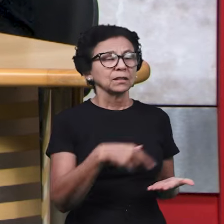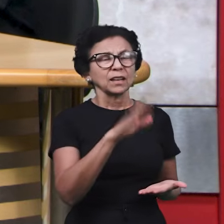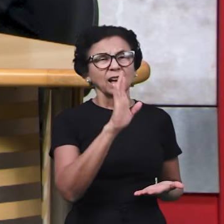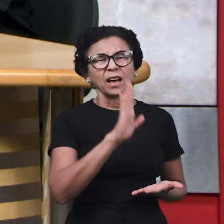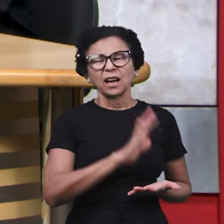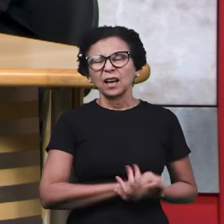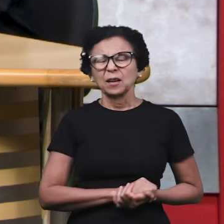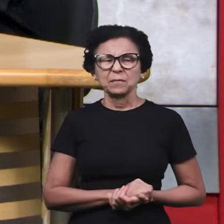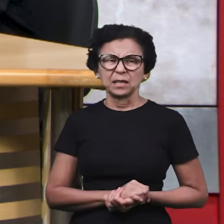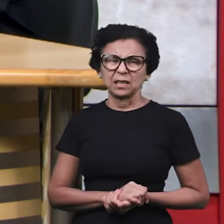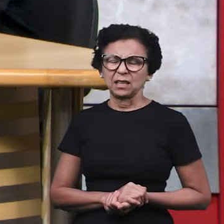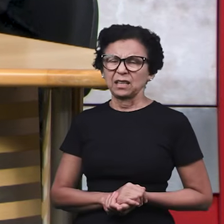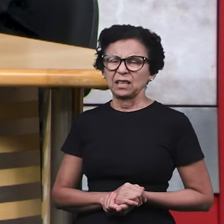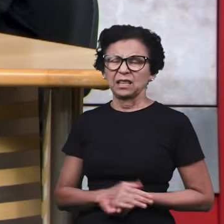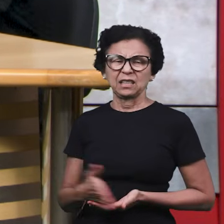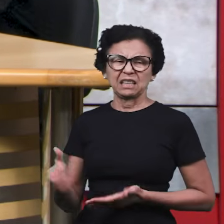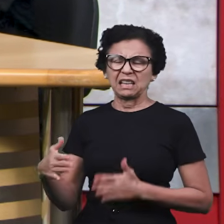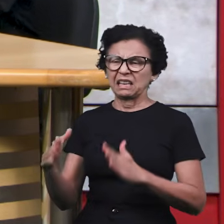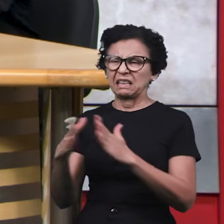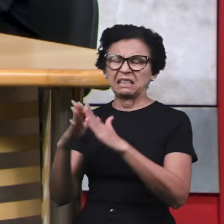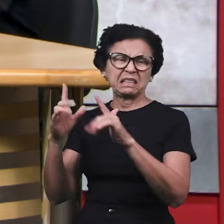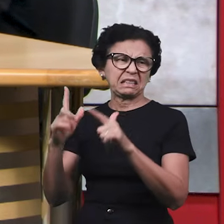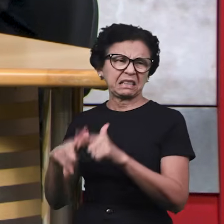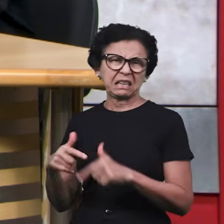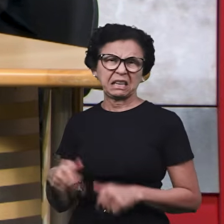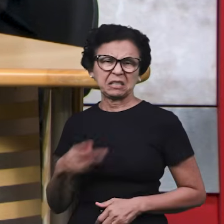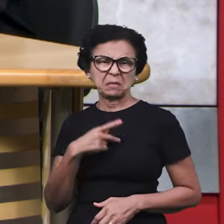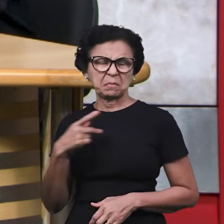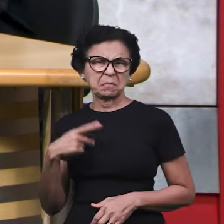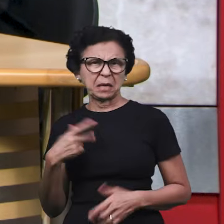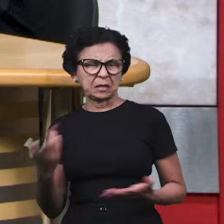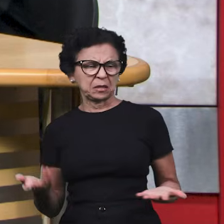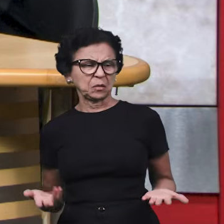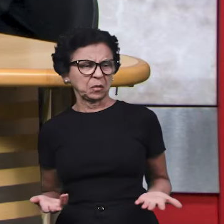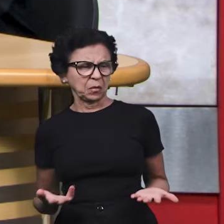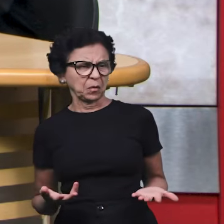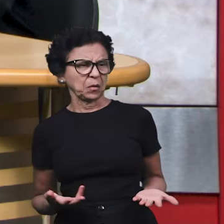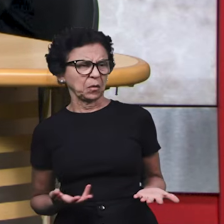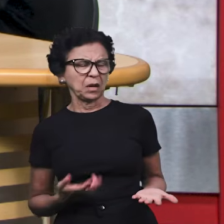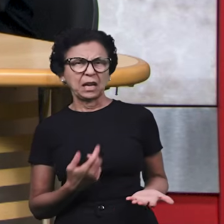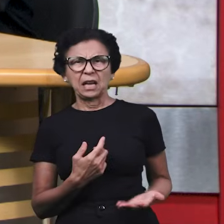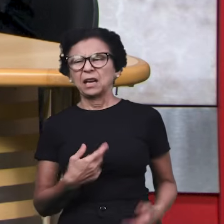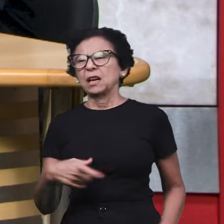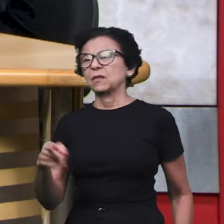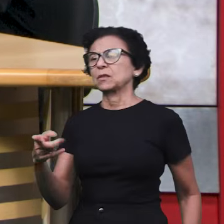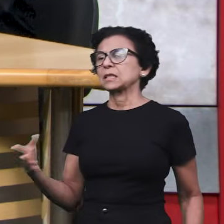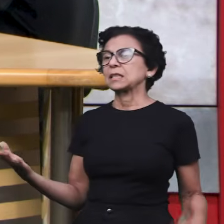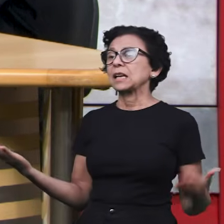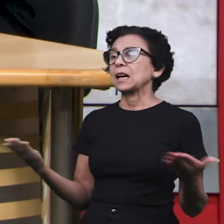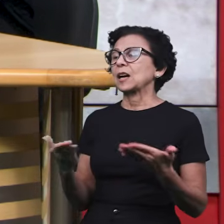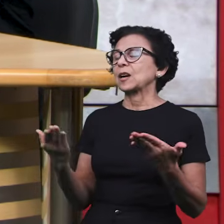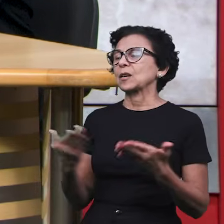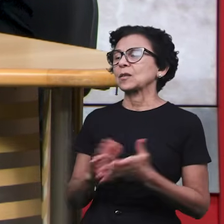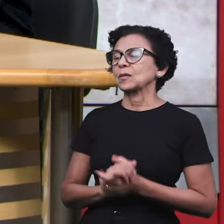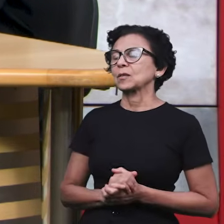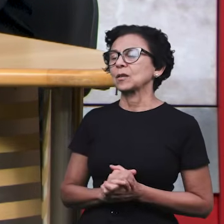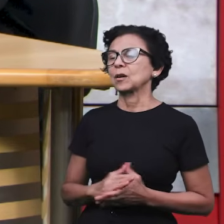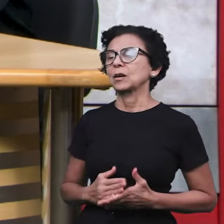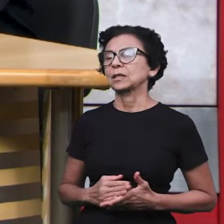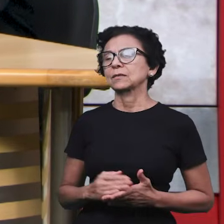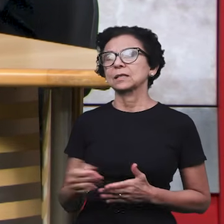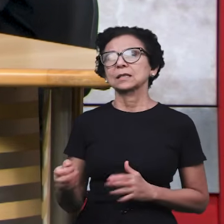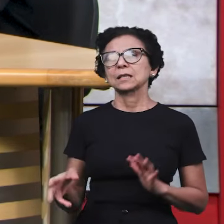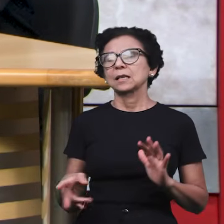deixa de ser bobo esse negócio de igreja, esse negócio de pastor ficar cuidando da sua vida. Não, agora você é da faculdade, você é da